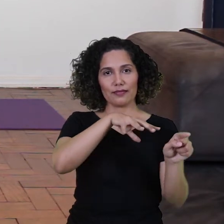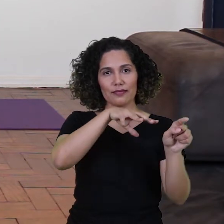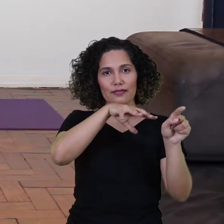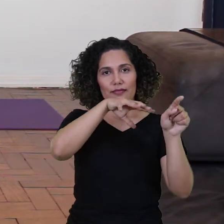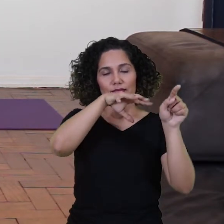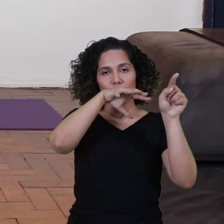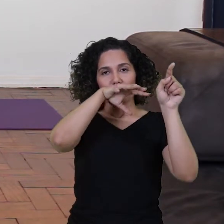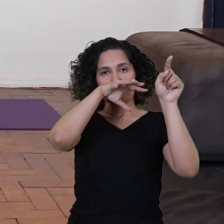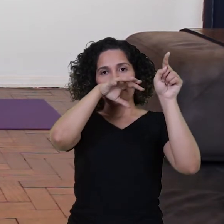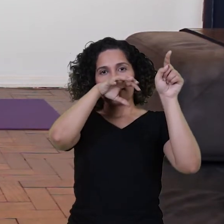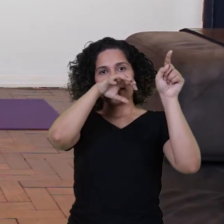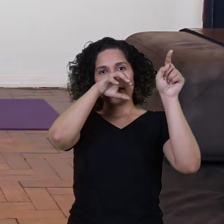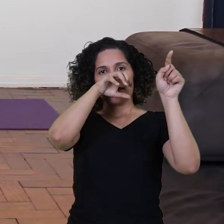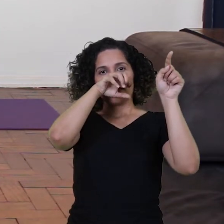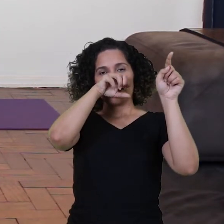Inspira,